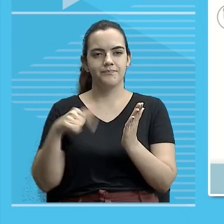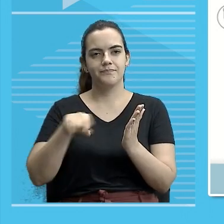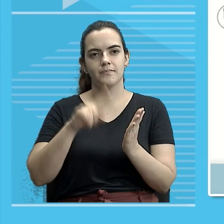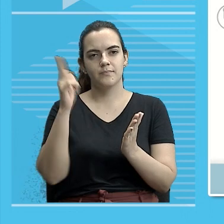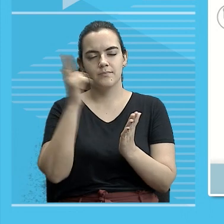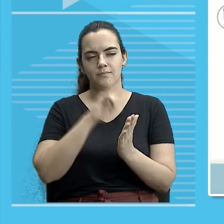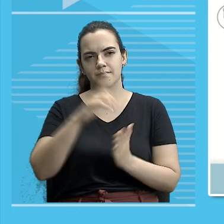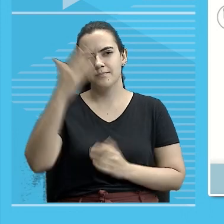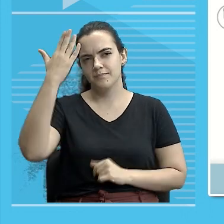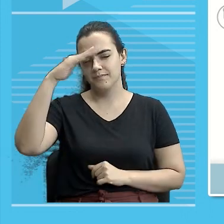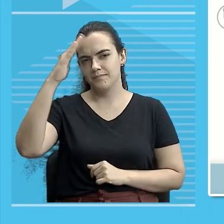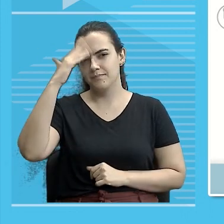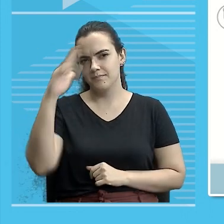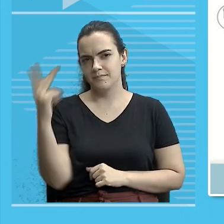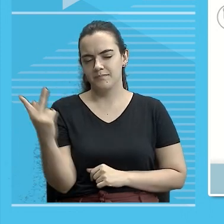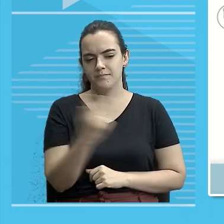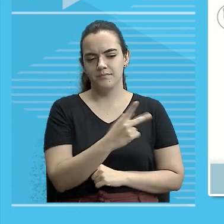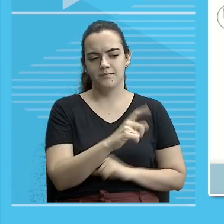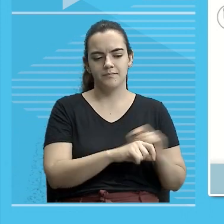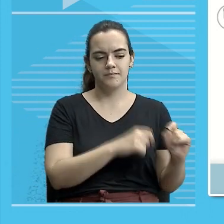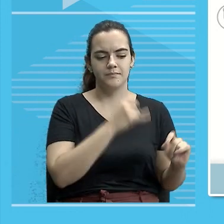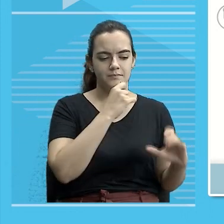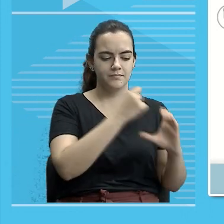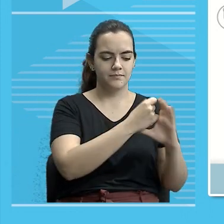interligar as características